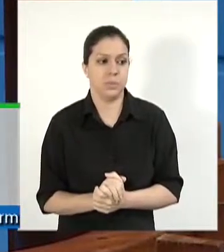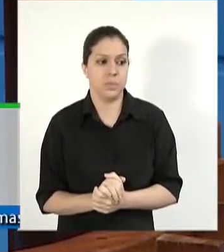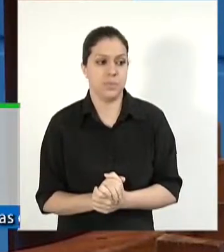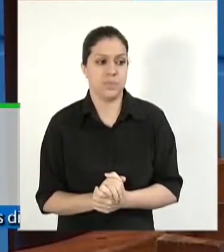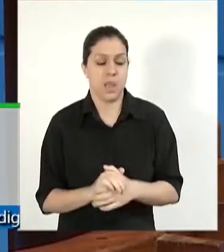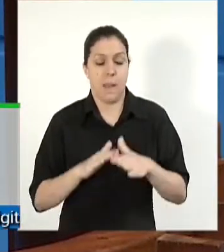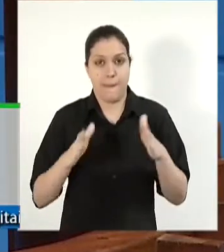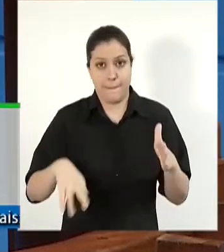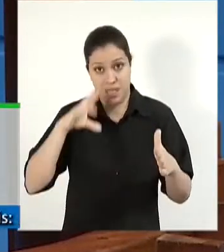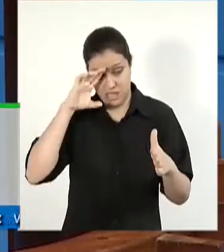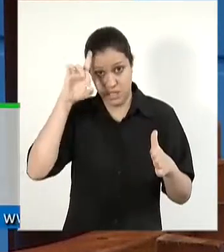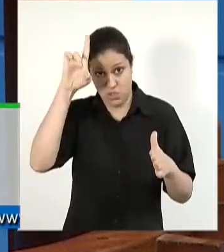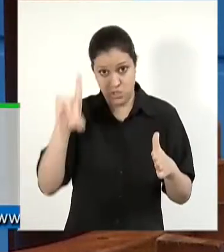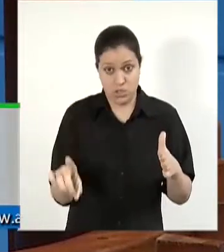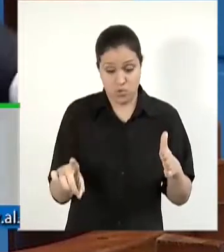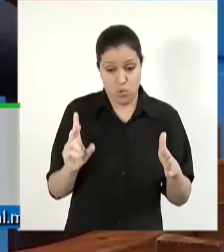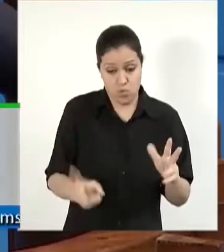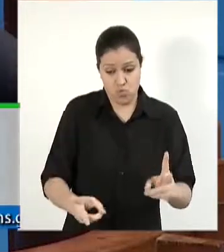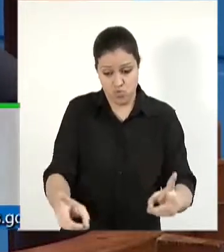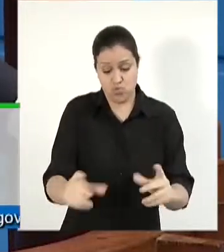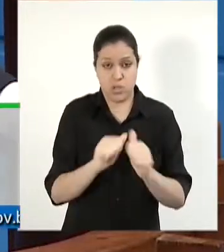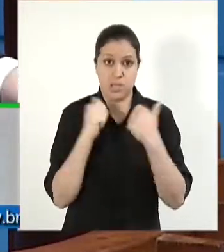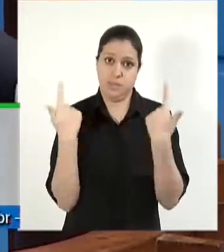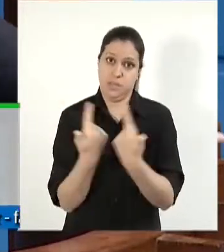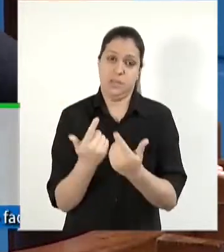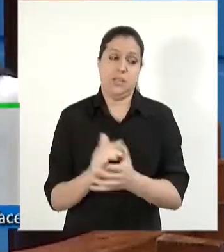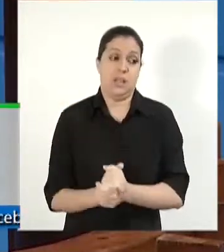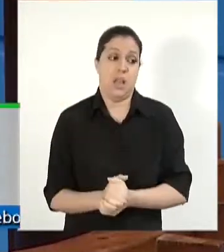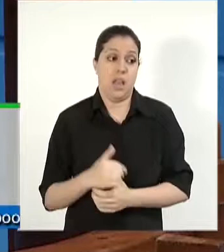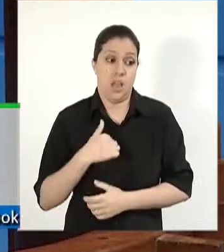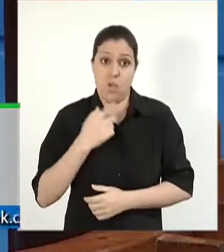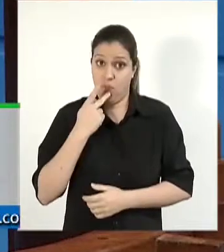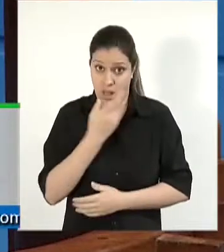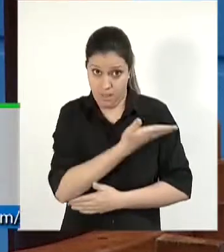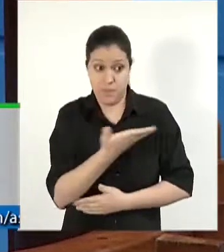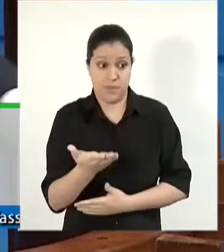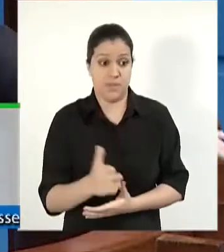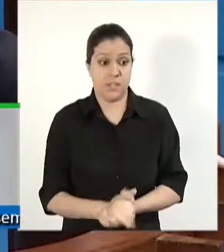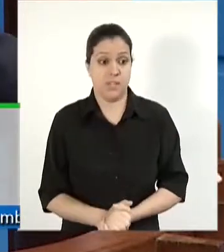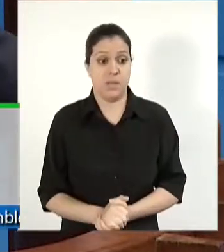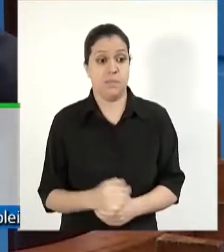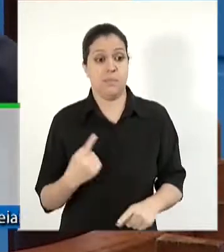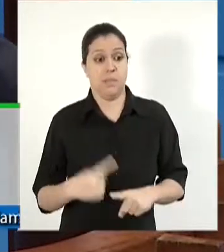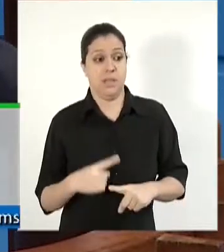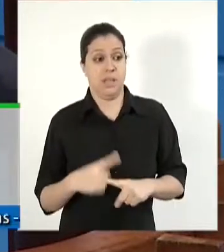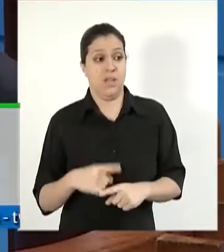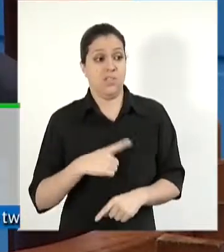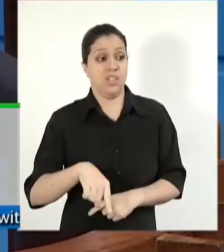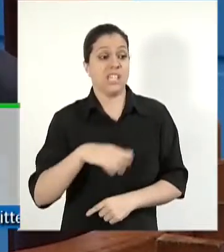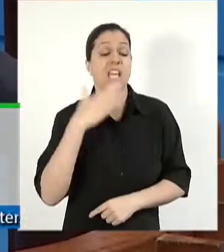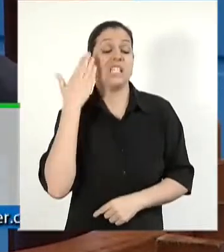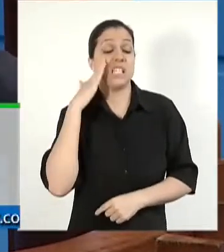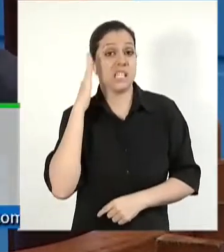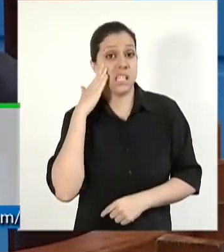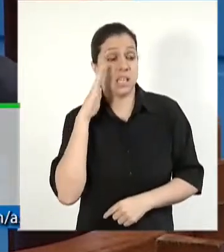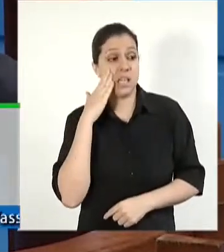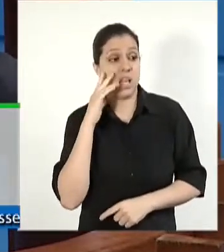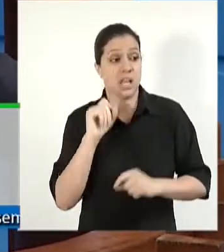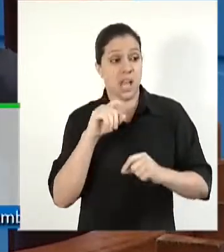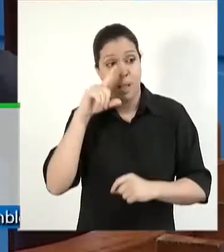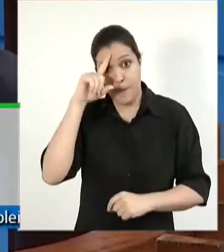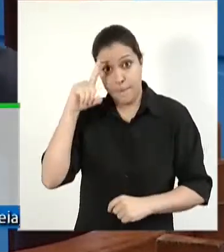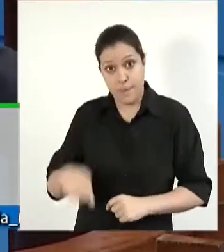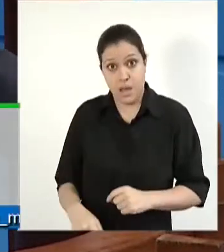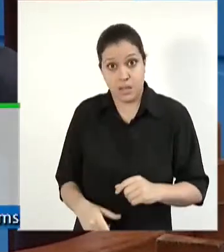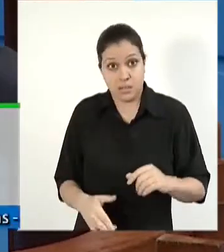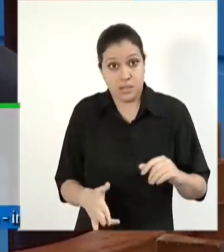Assembleia Legislativa. Eu estou dizendo isso para Vossas Excelências, para que vocês entendam que quem manda no